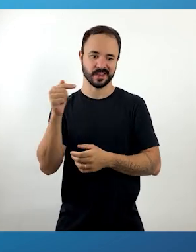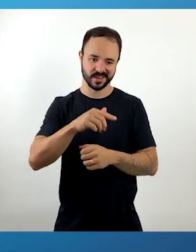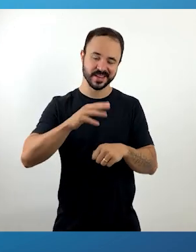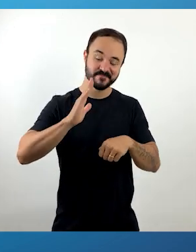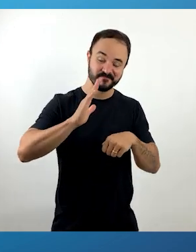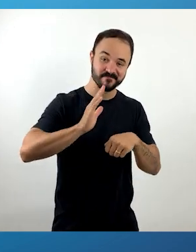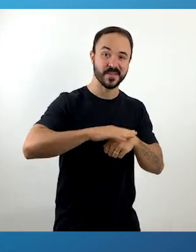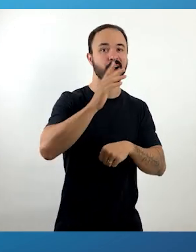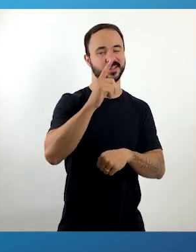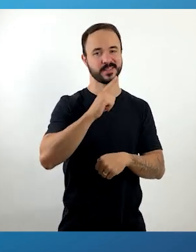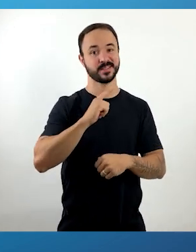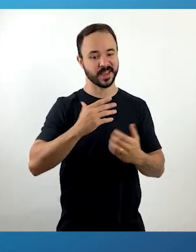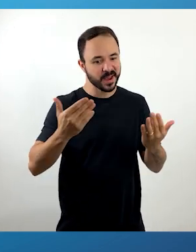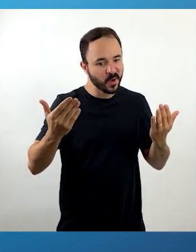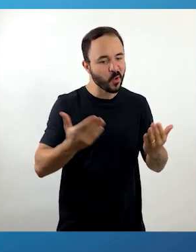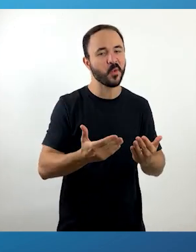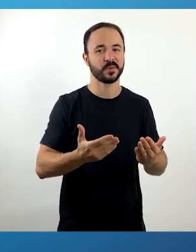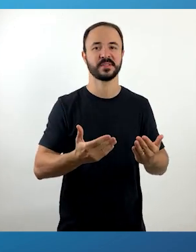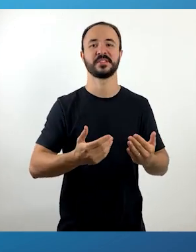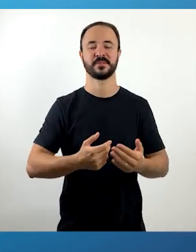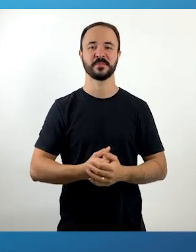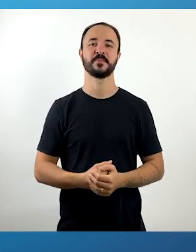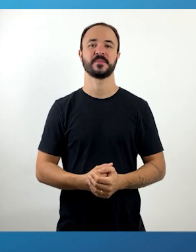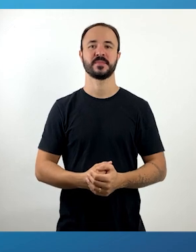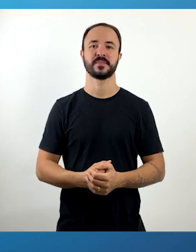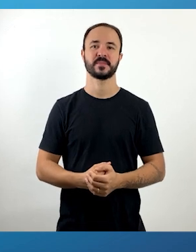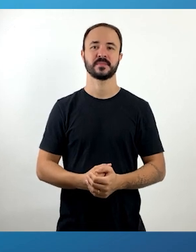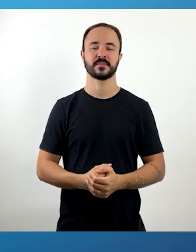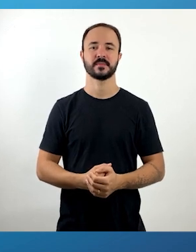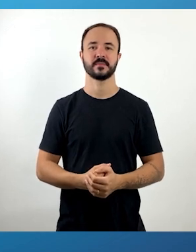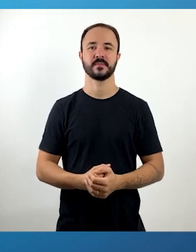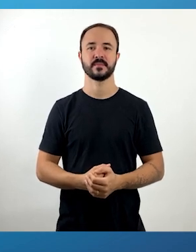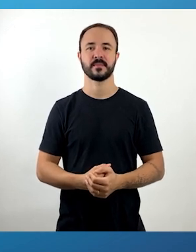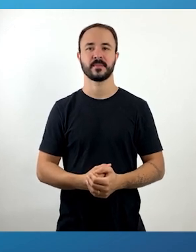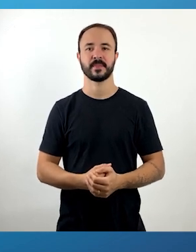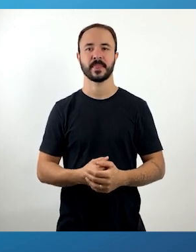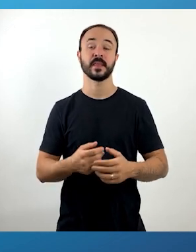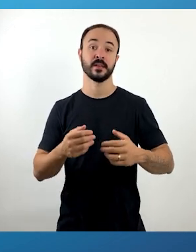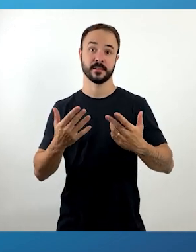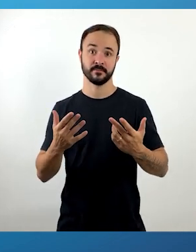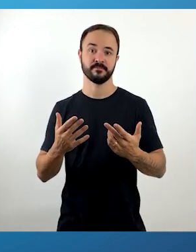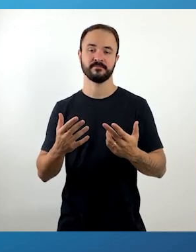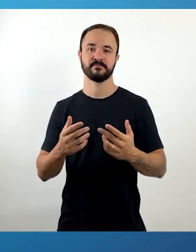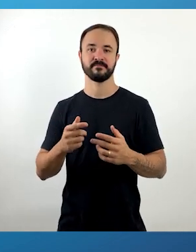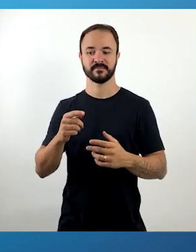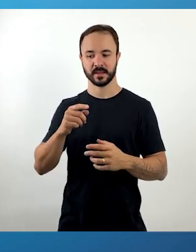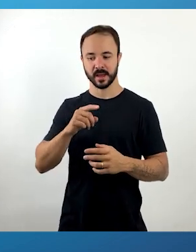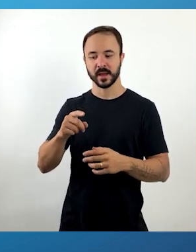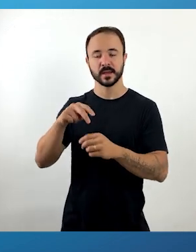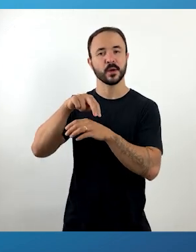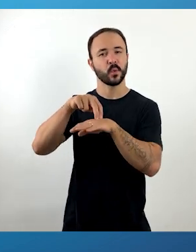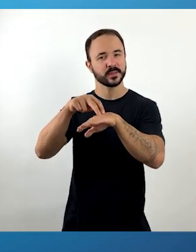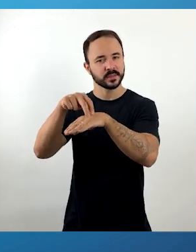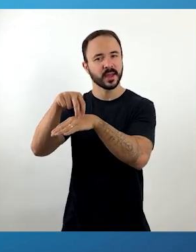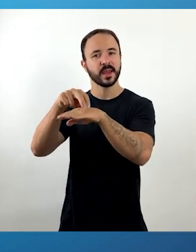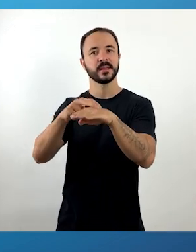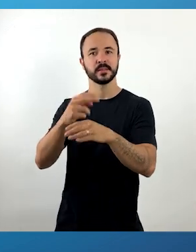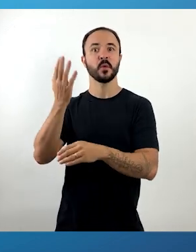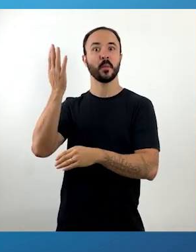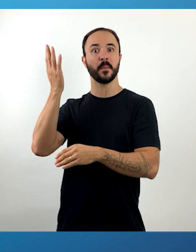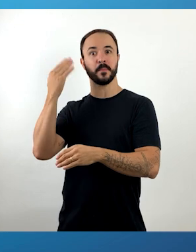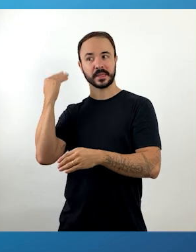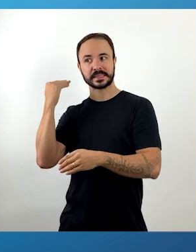uma segurança pro praticante nessa modalidade nesses primeiros momentos aí atuais E é claro que isso né Foi